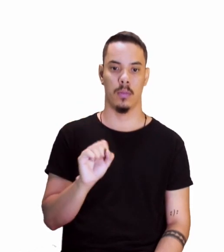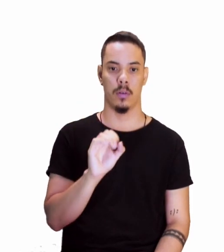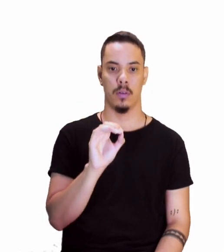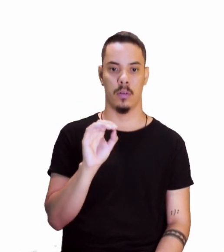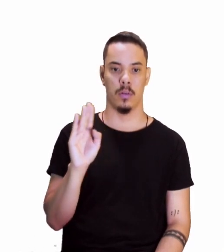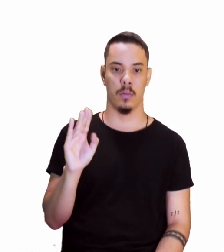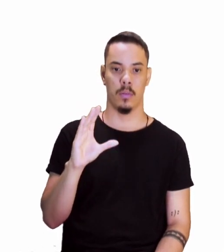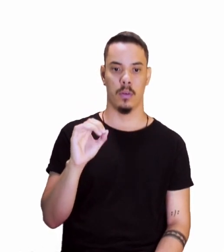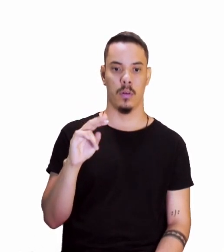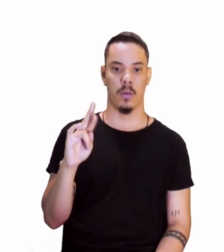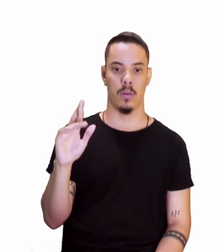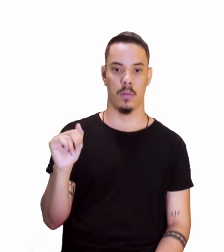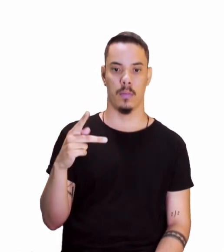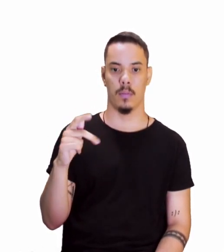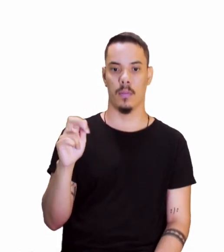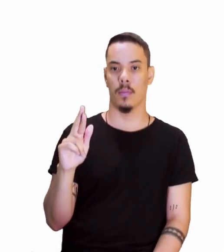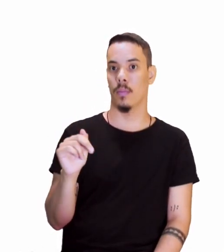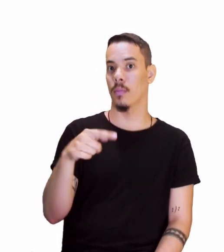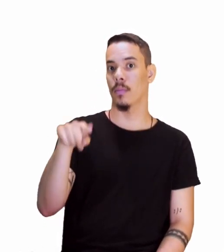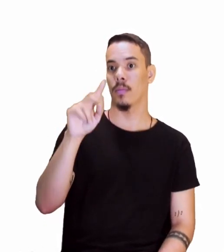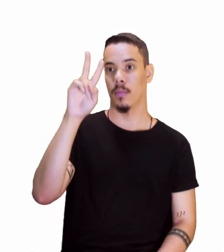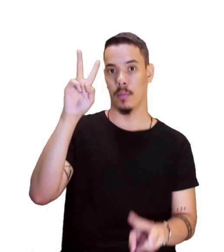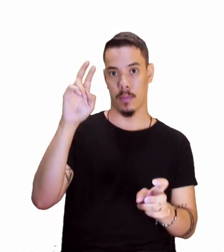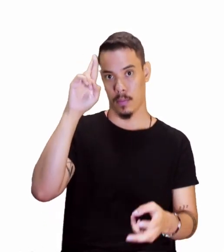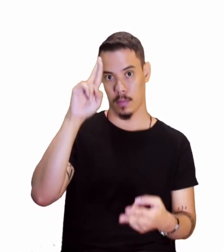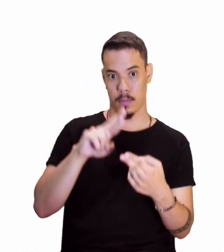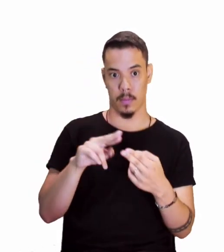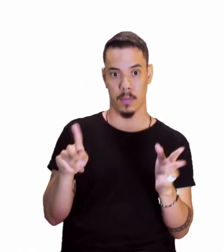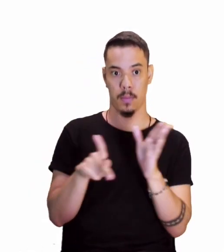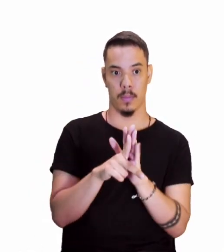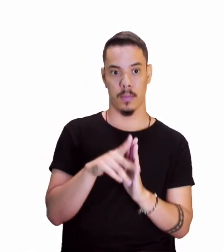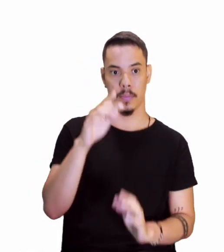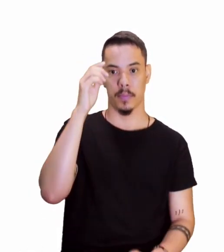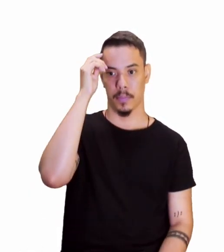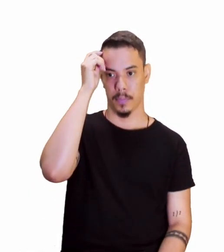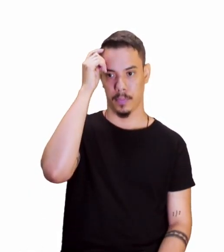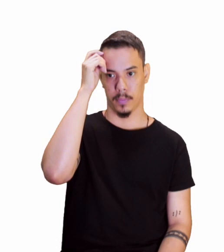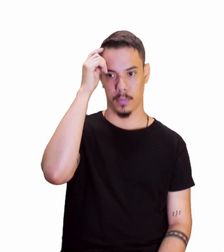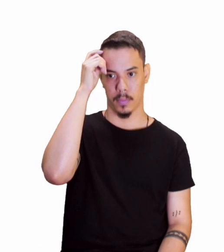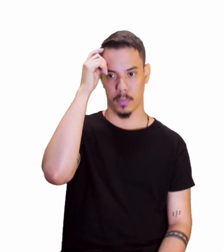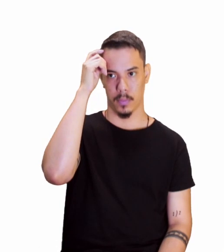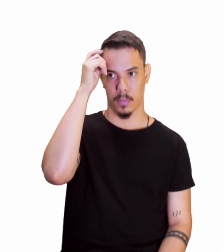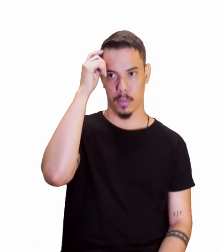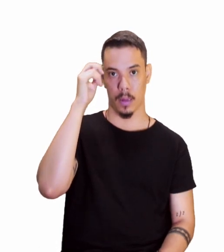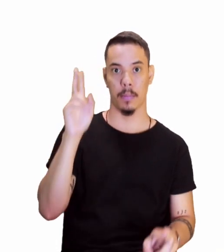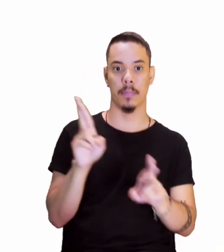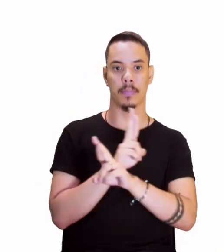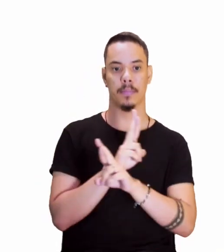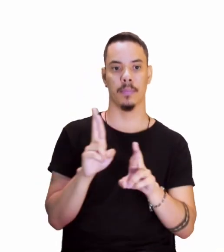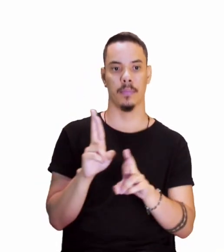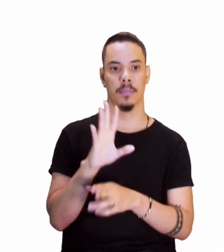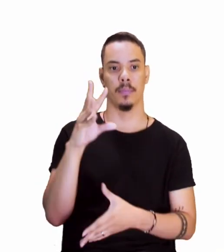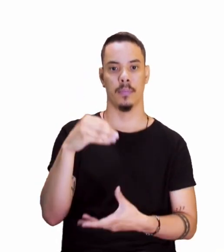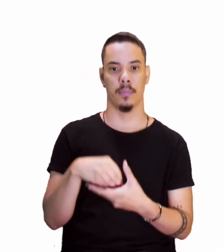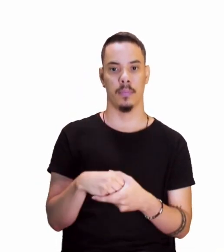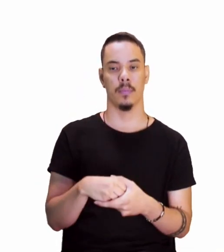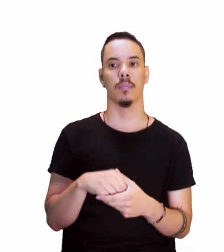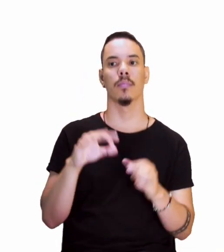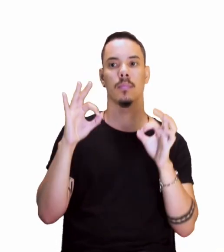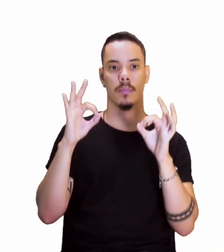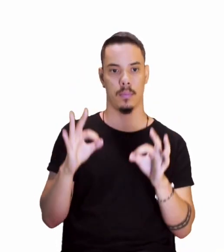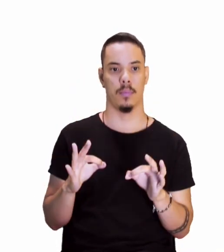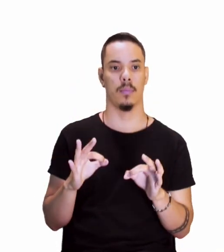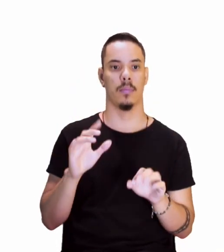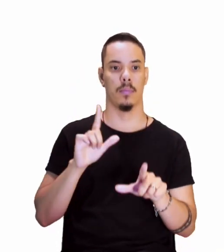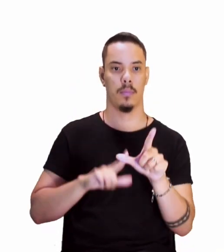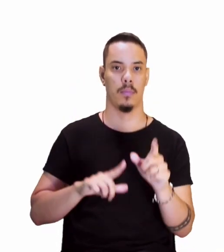acordo com a norma padrão relacionada à regência. Então, A, B, C, D ou E, temos aqui a